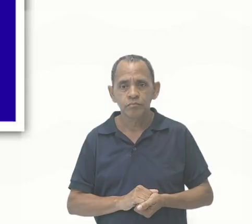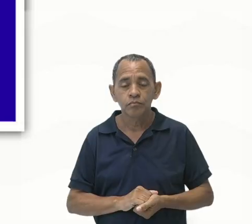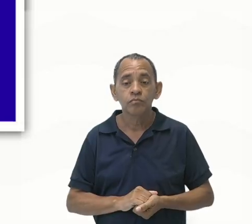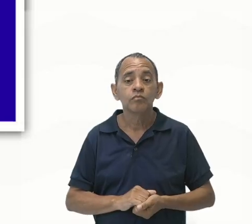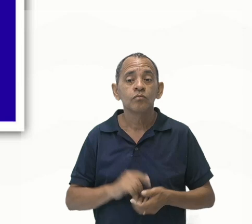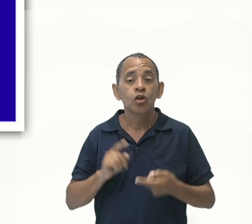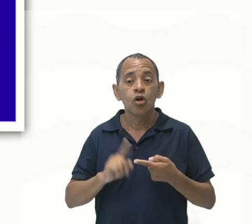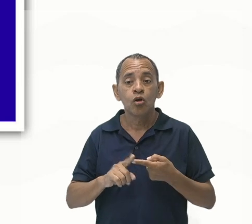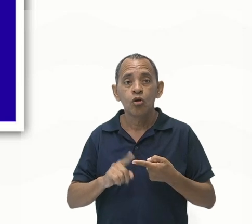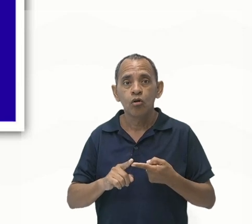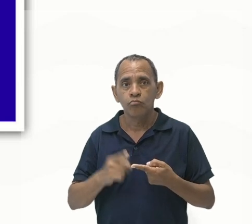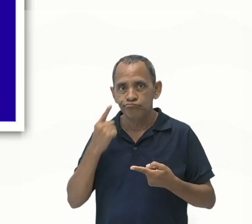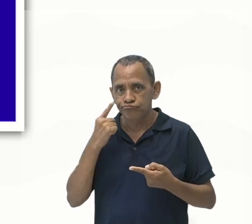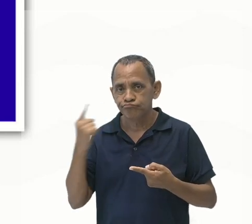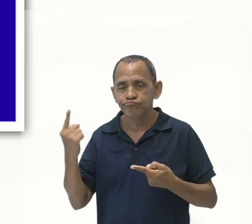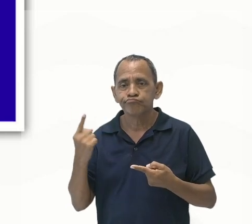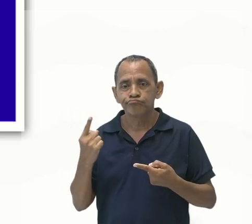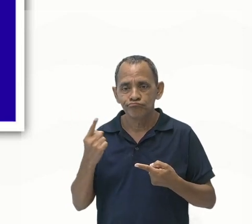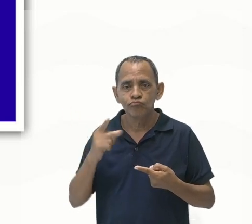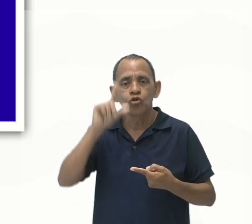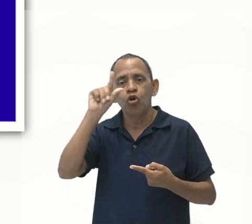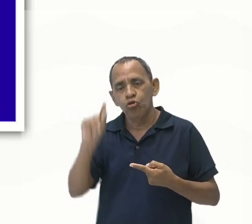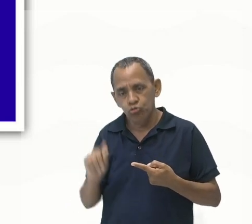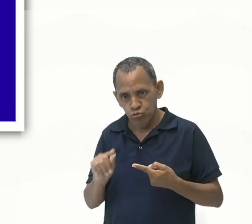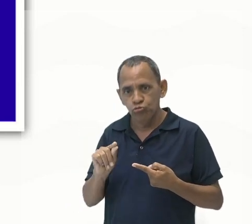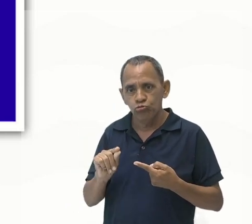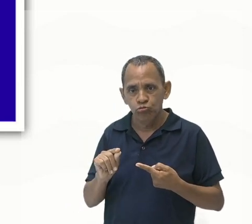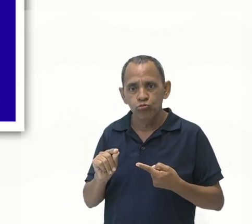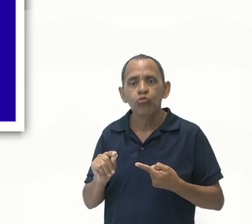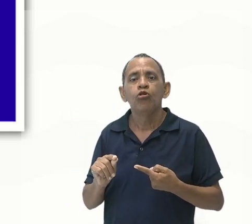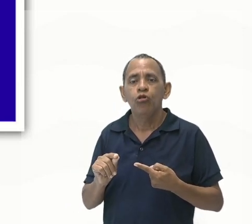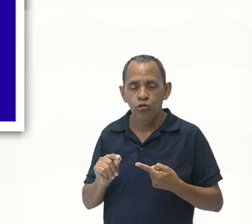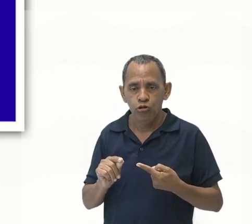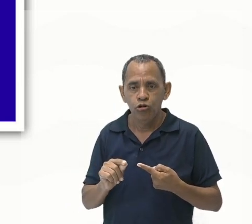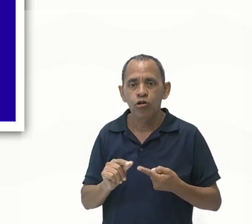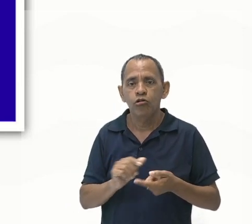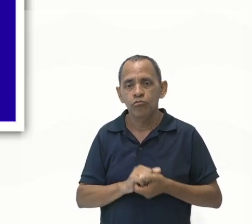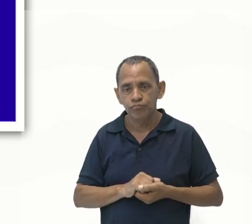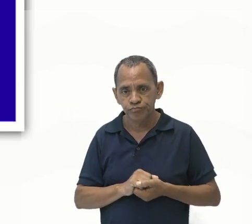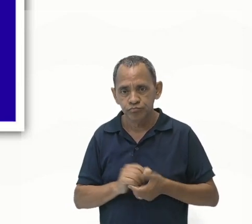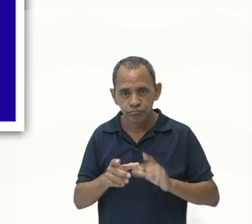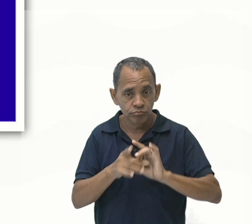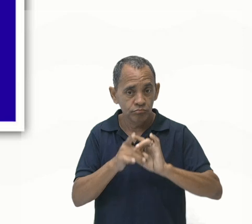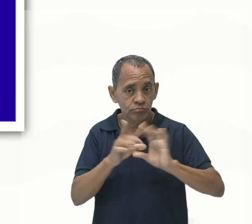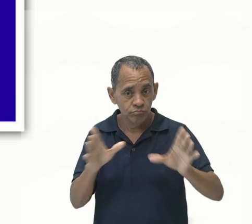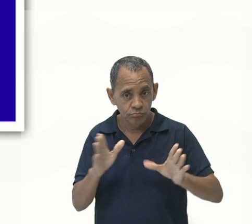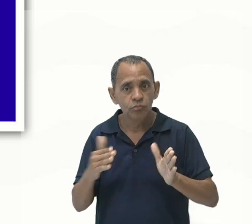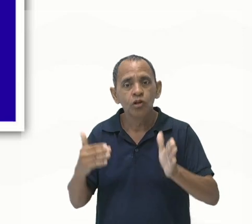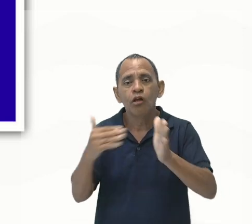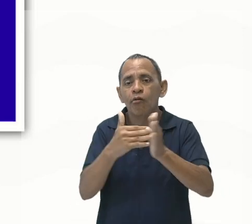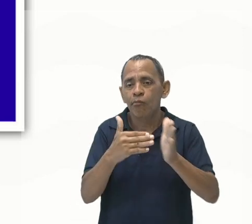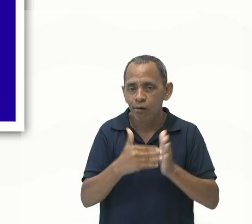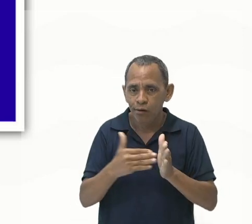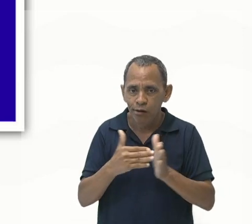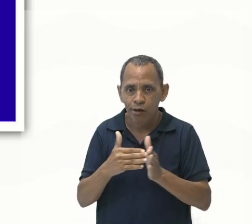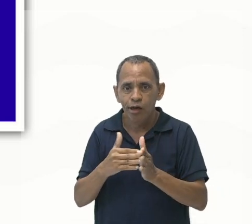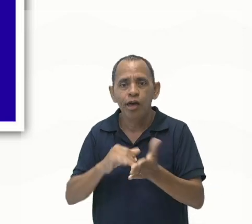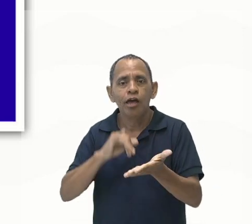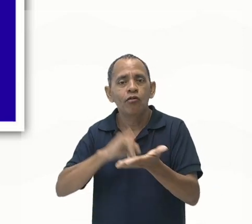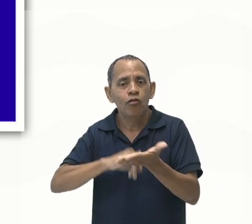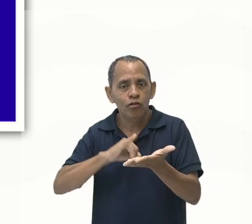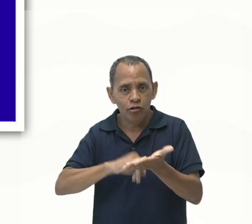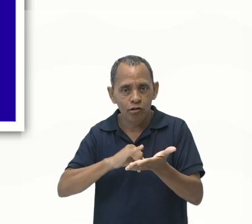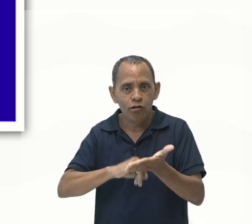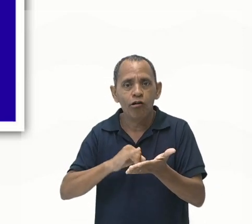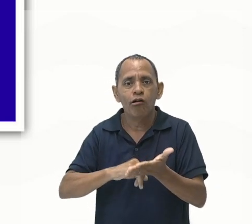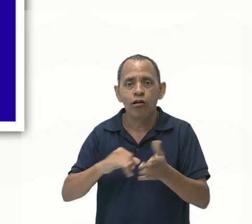aqui a redução ou eliminação das barreiras alfandegárias. A quantidade